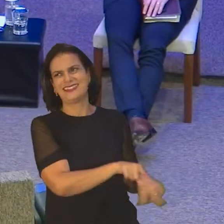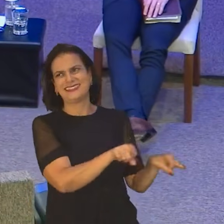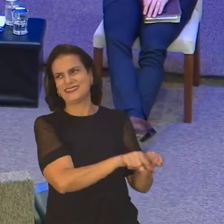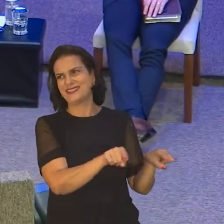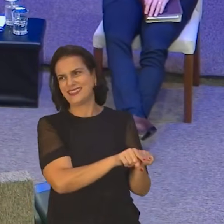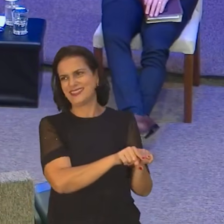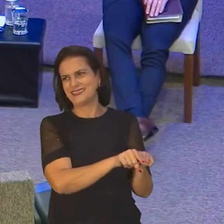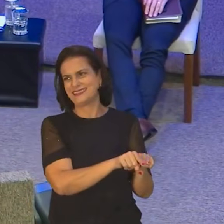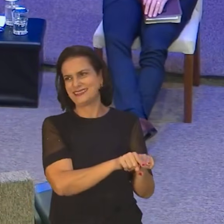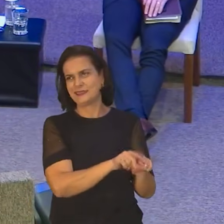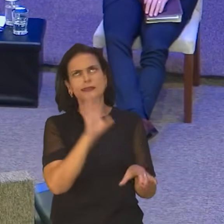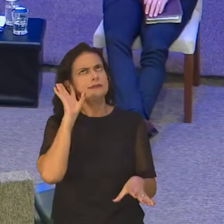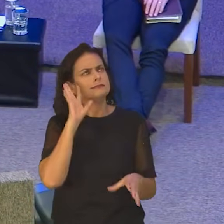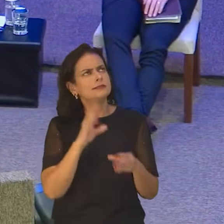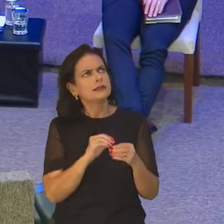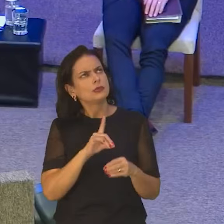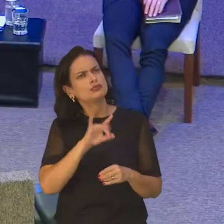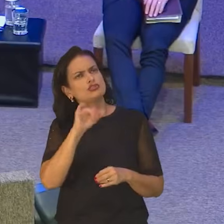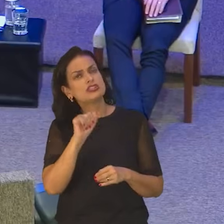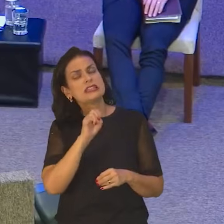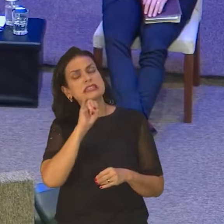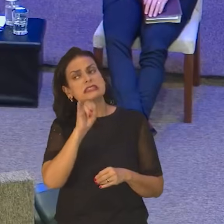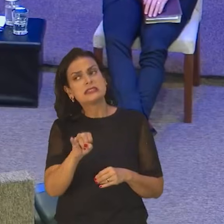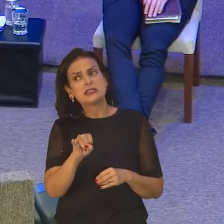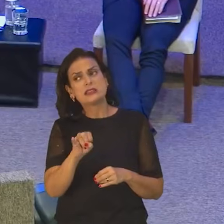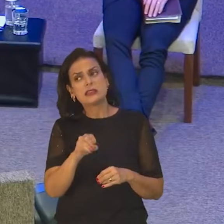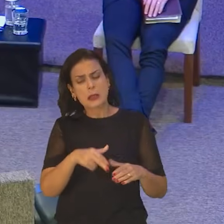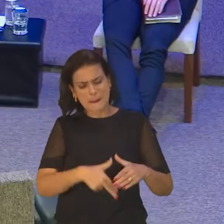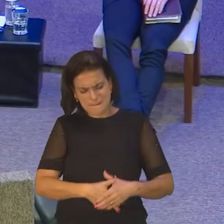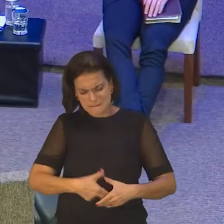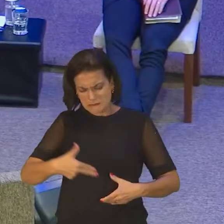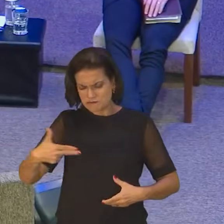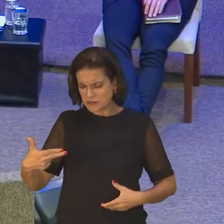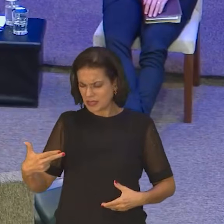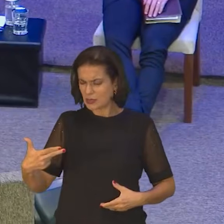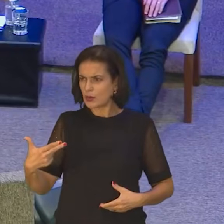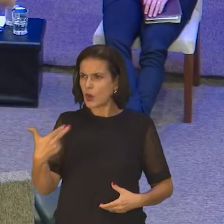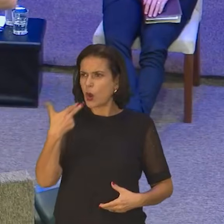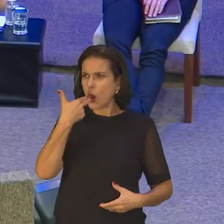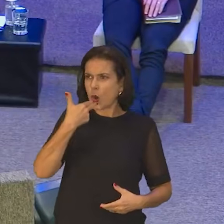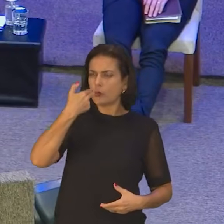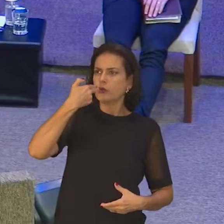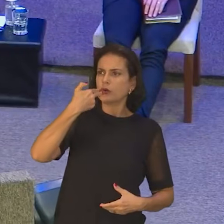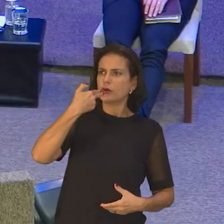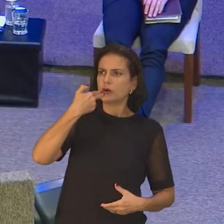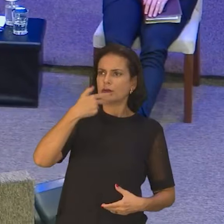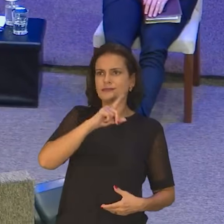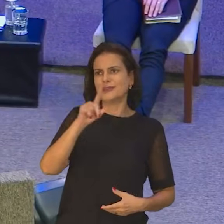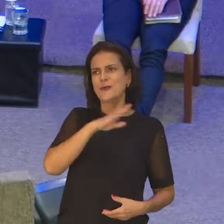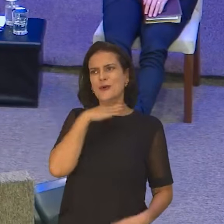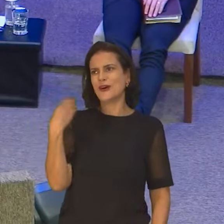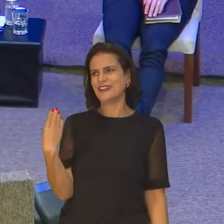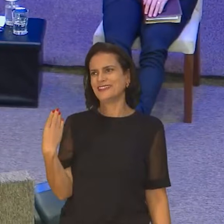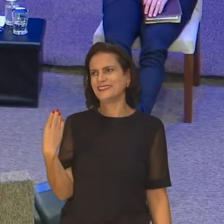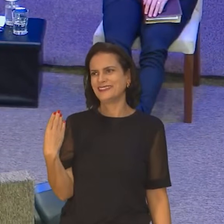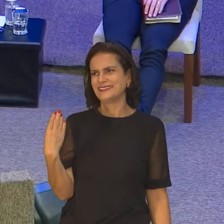Eu cheguei a entender um dia, se eu pego a minha pistola, coloco na minha boca, atira, não ia morrer.